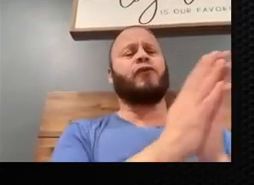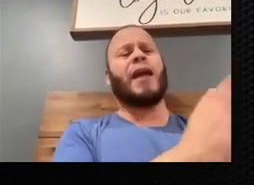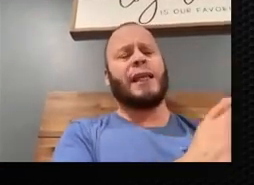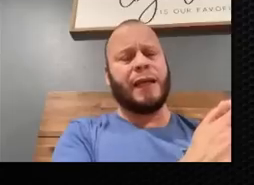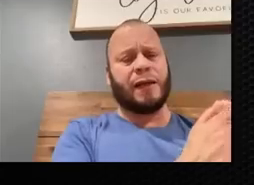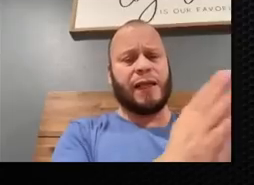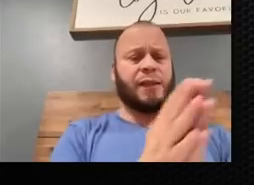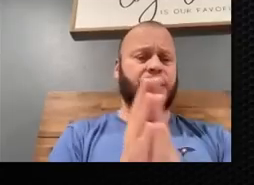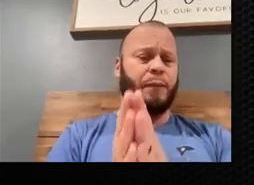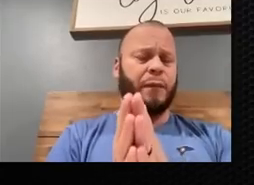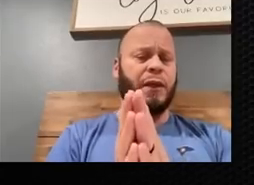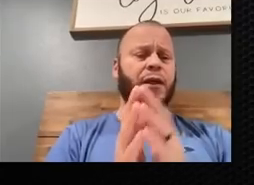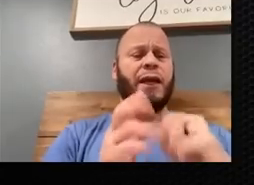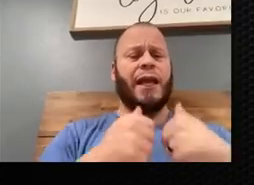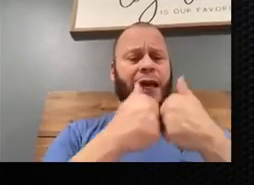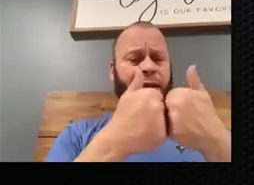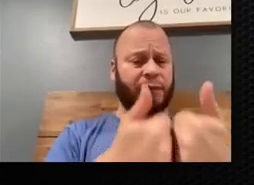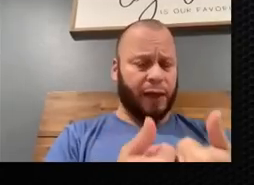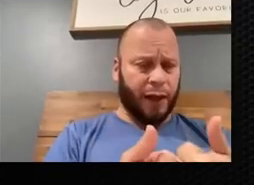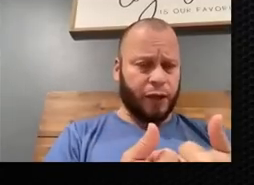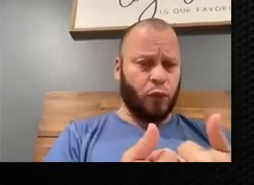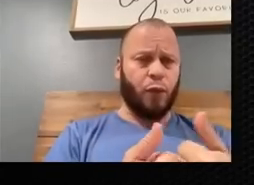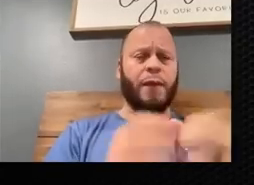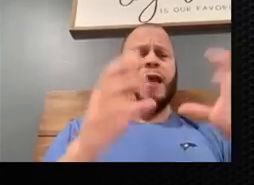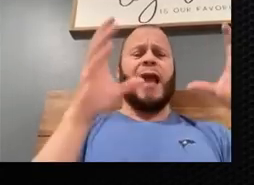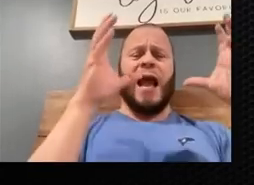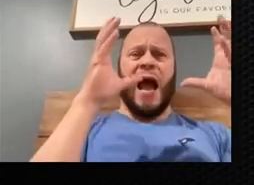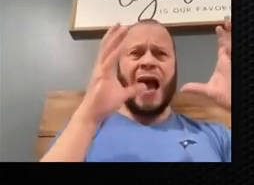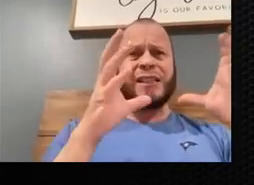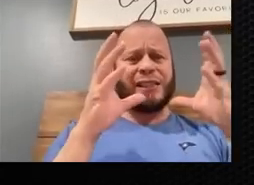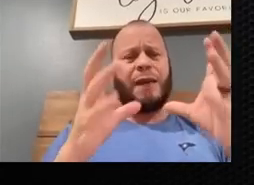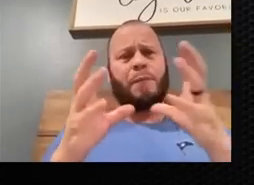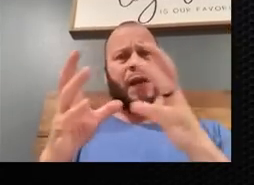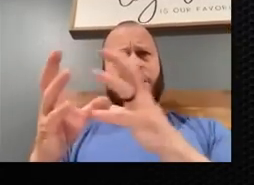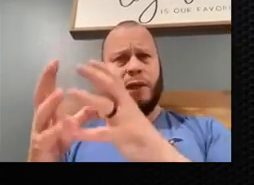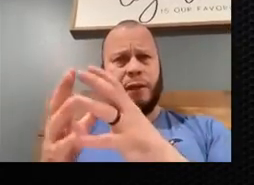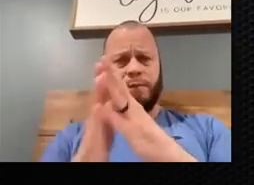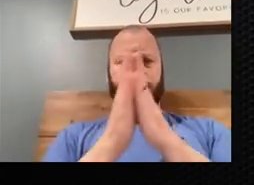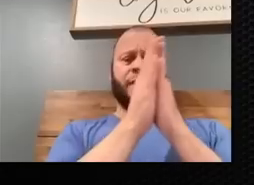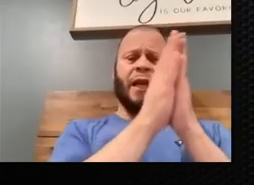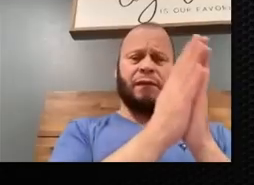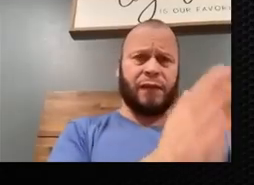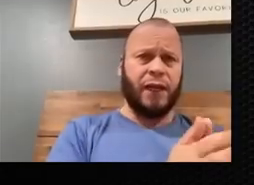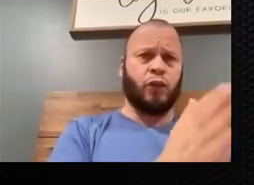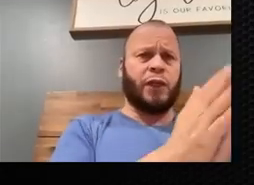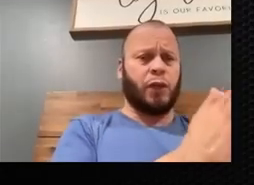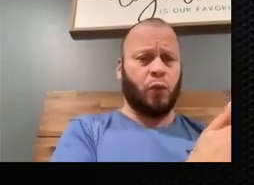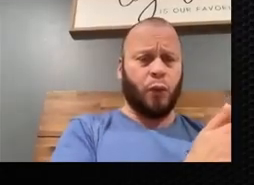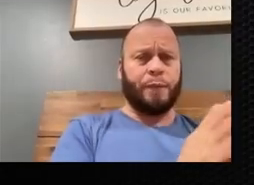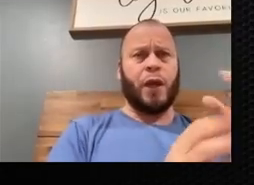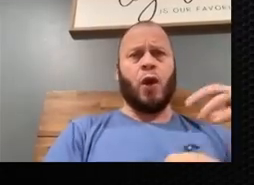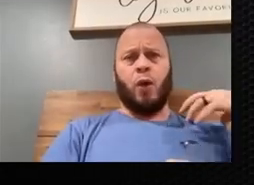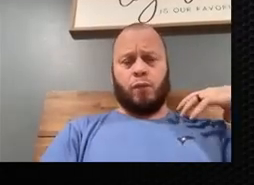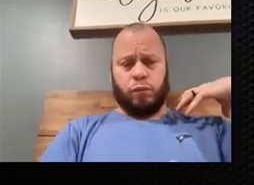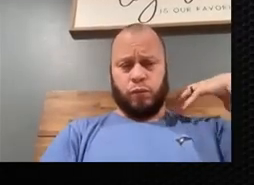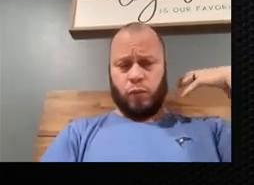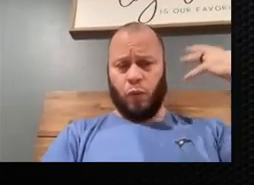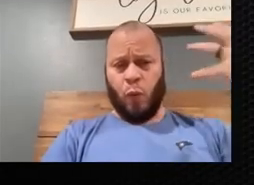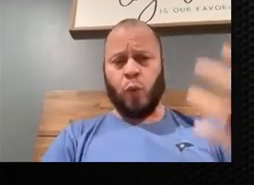Pacheco vai ler essa CPMI e ela entrará em rigor. A CPMI entrando em rigor,